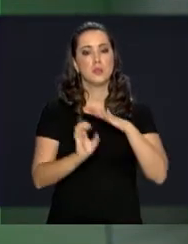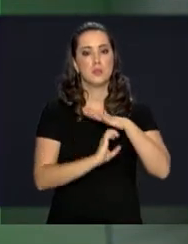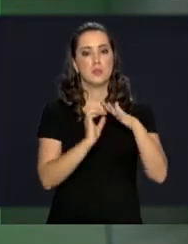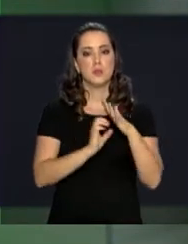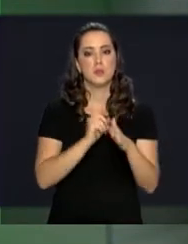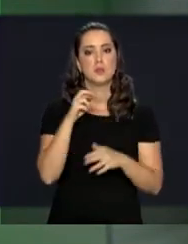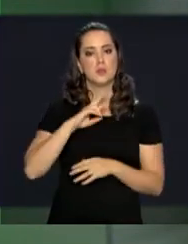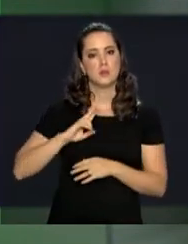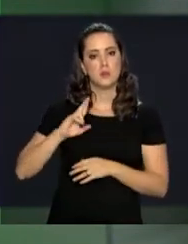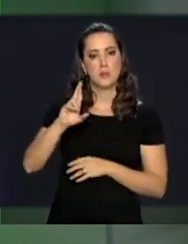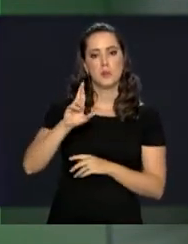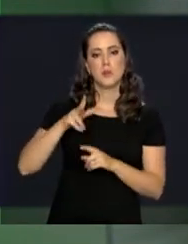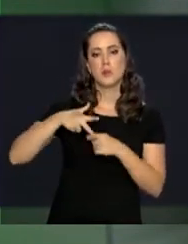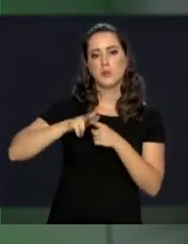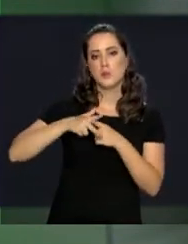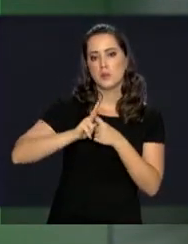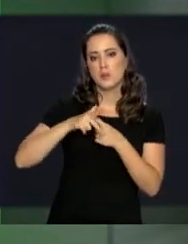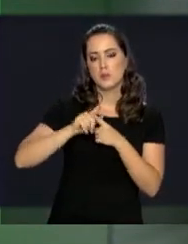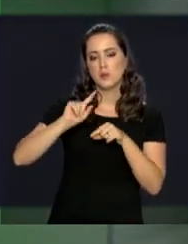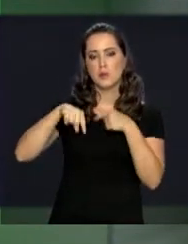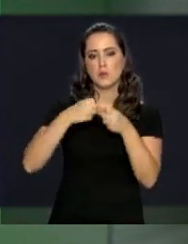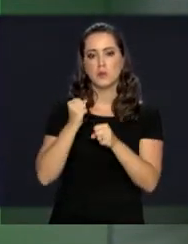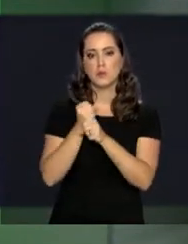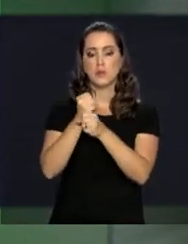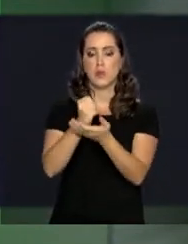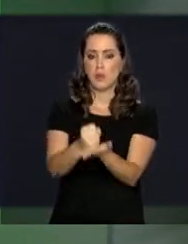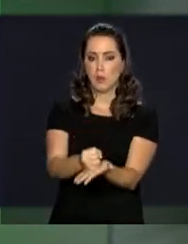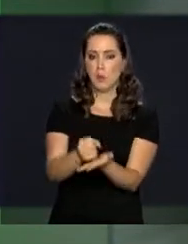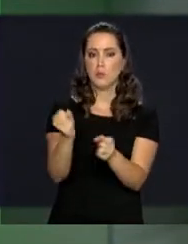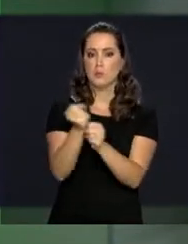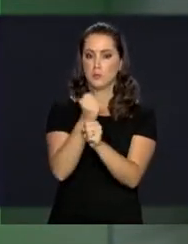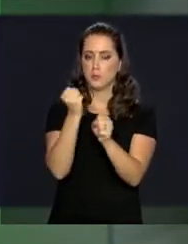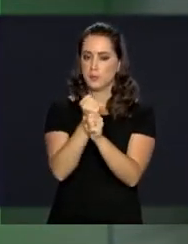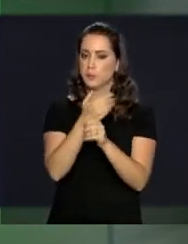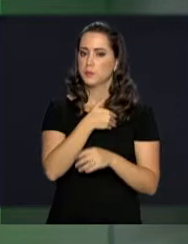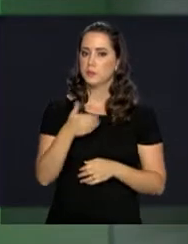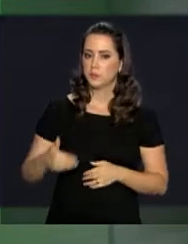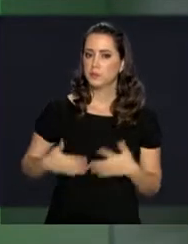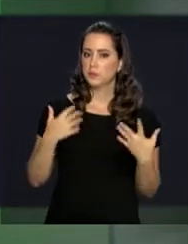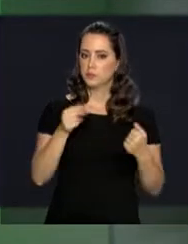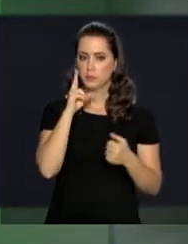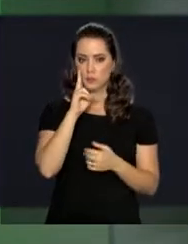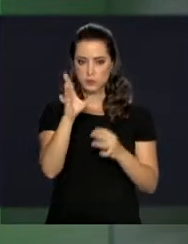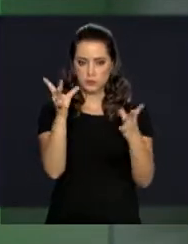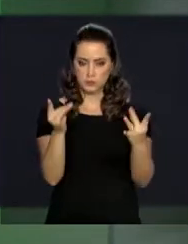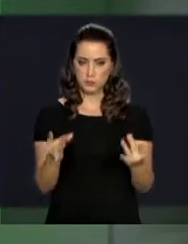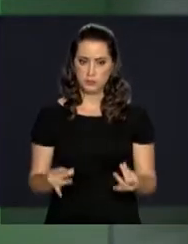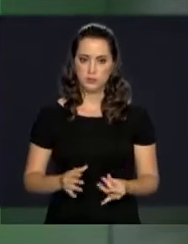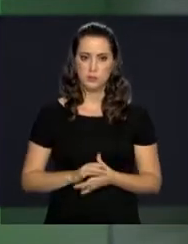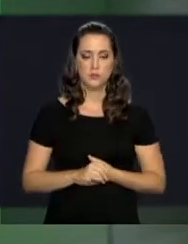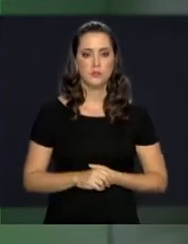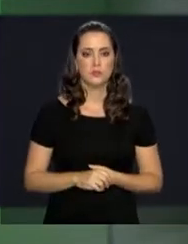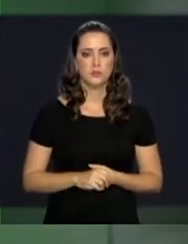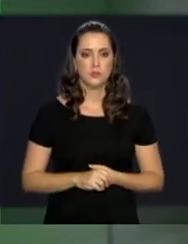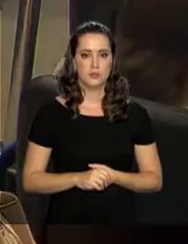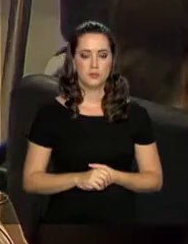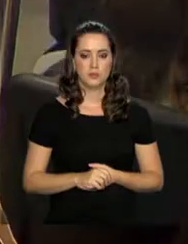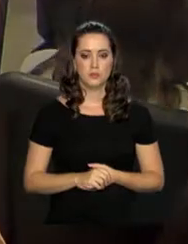empresas fiquem responsáveis também pela manutenção após a entrega de obras públicas. Vamos ver os detalhes na reportagem.